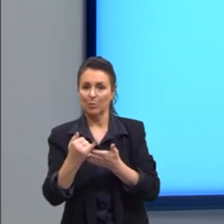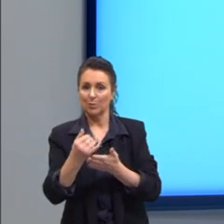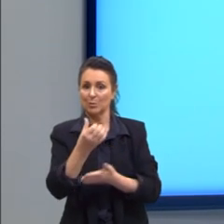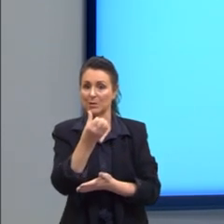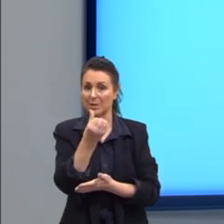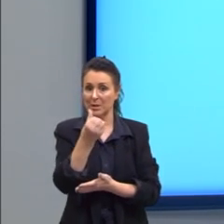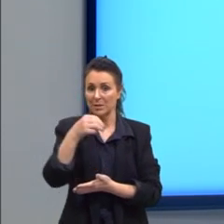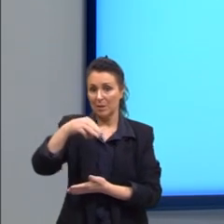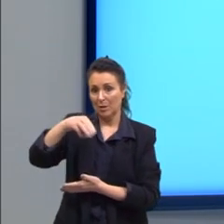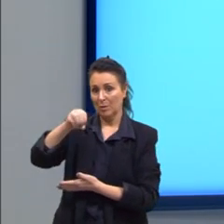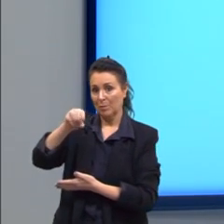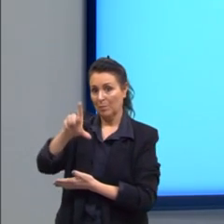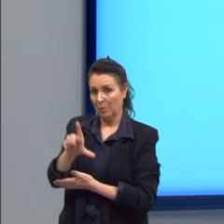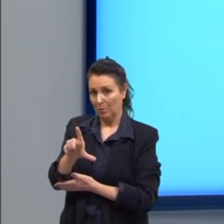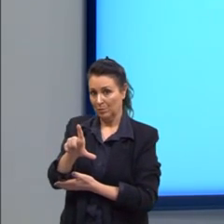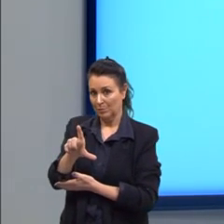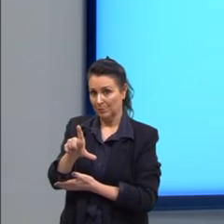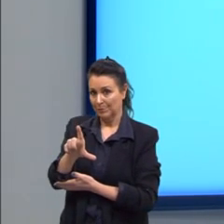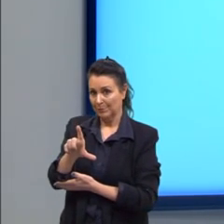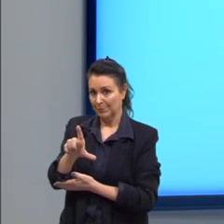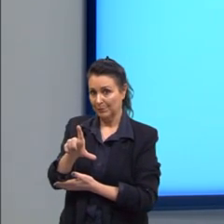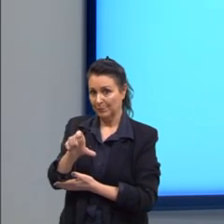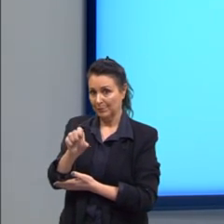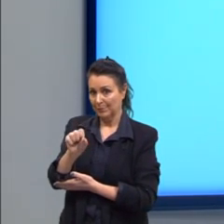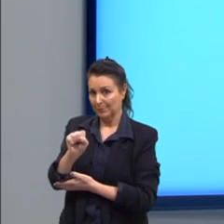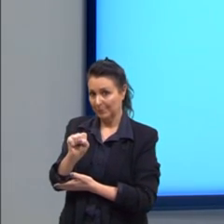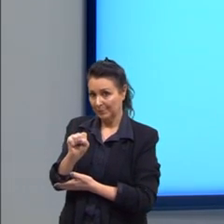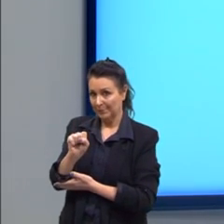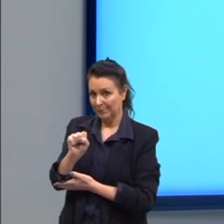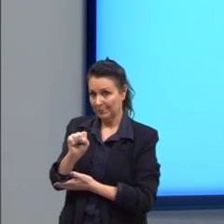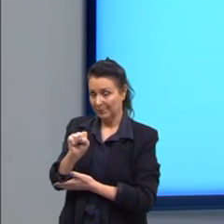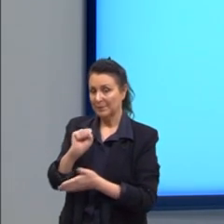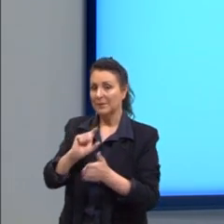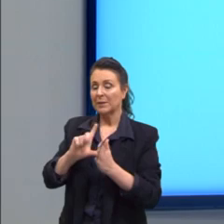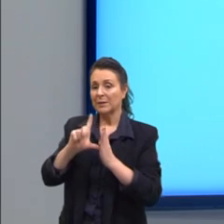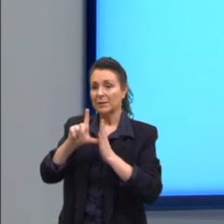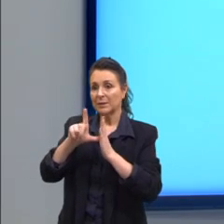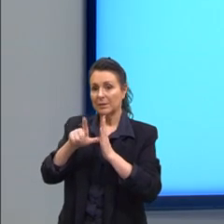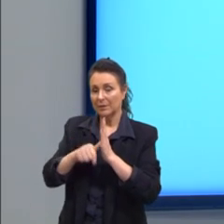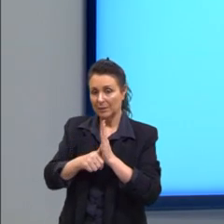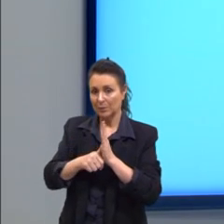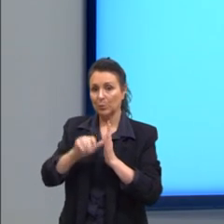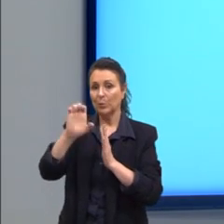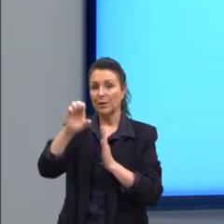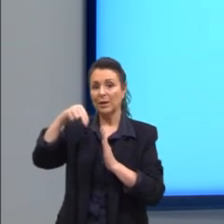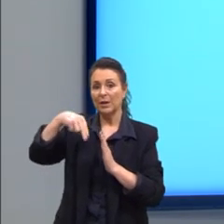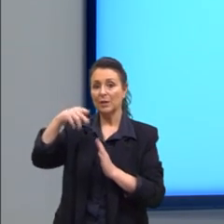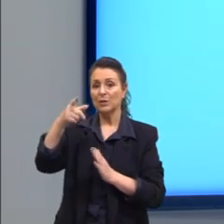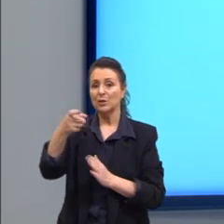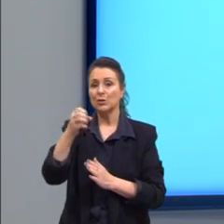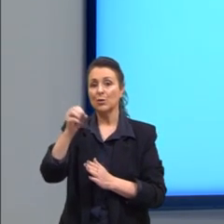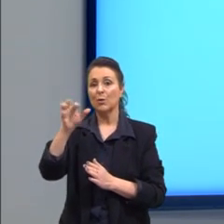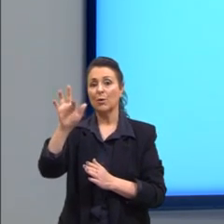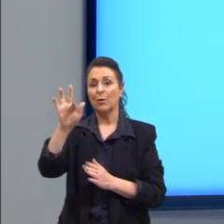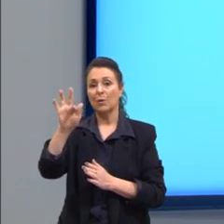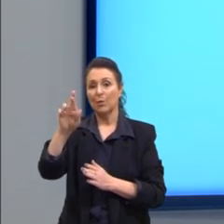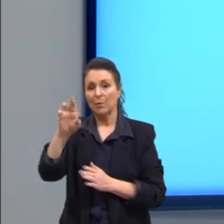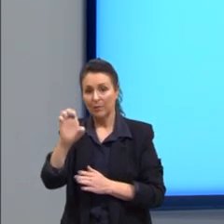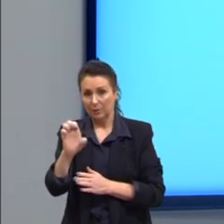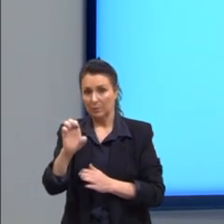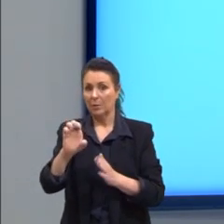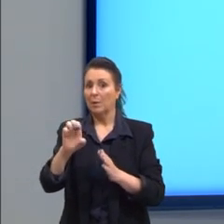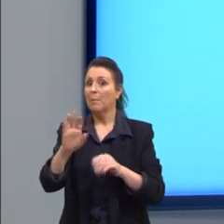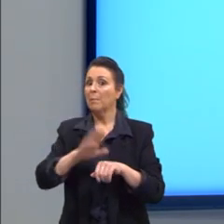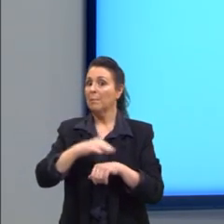6 mols e depois 6 mols do do enxofre mais incomodo oxigênio